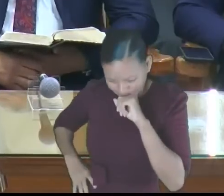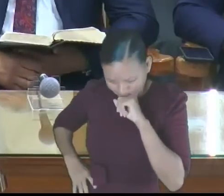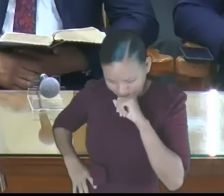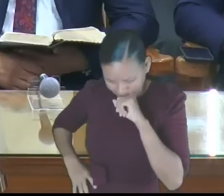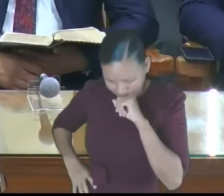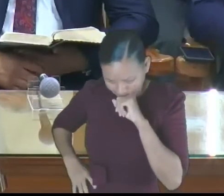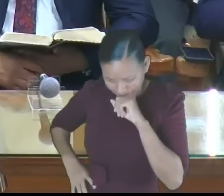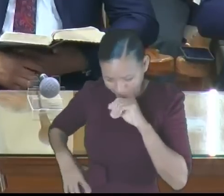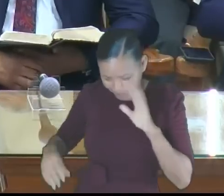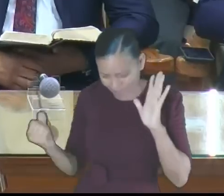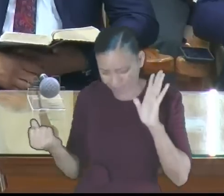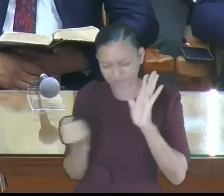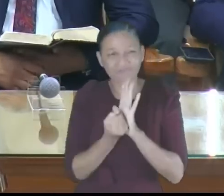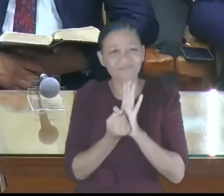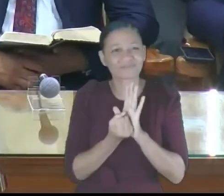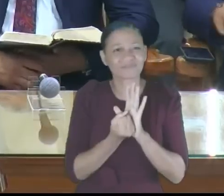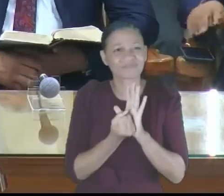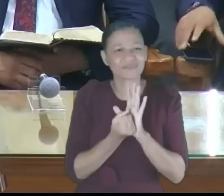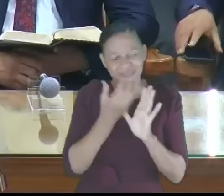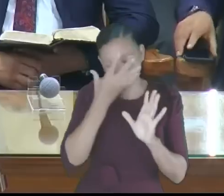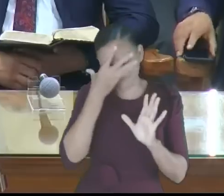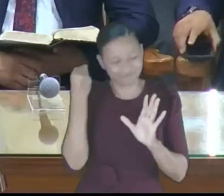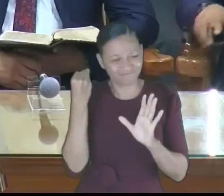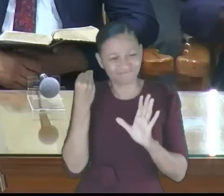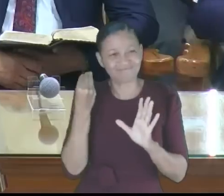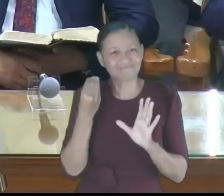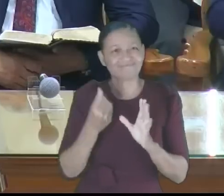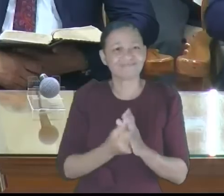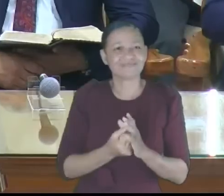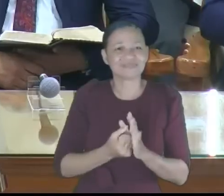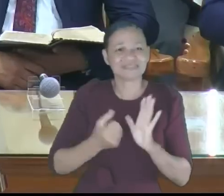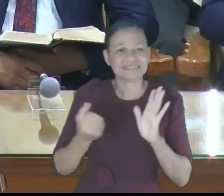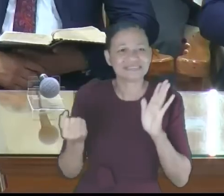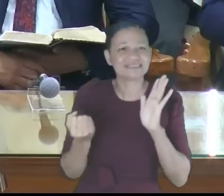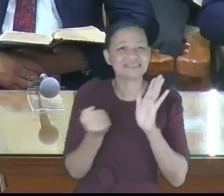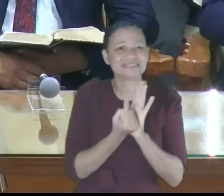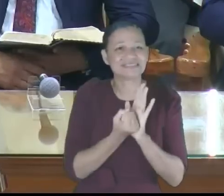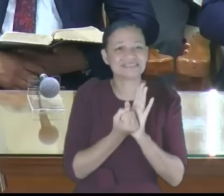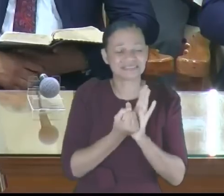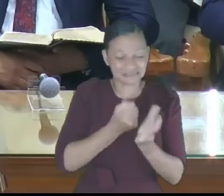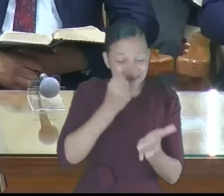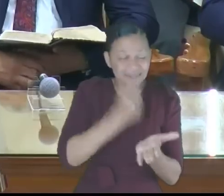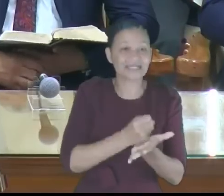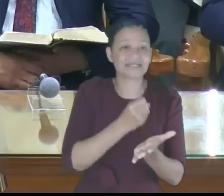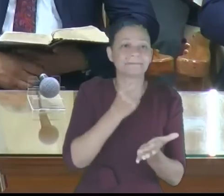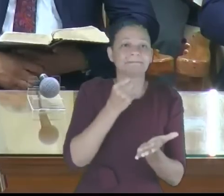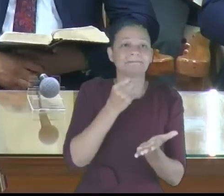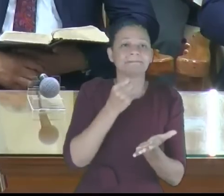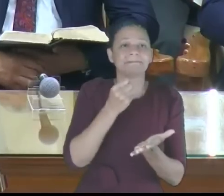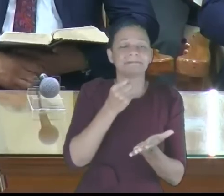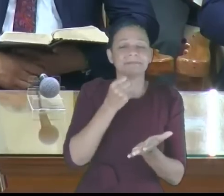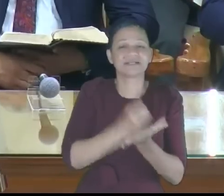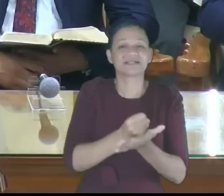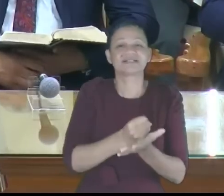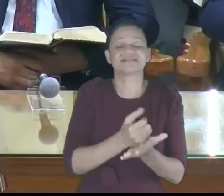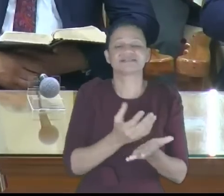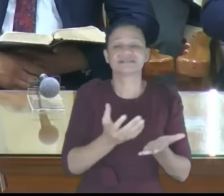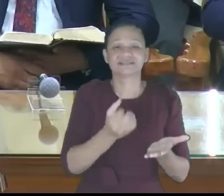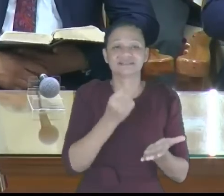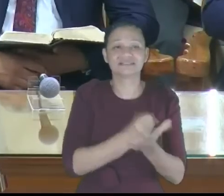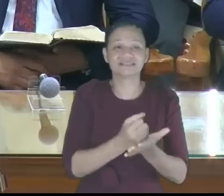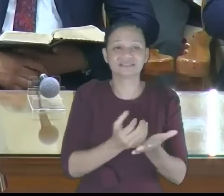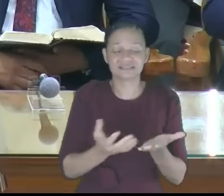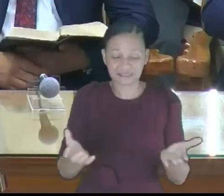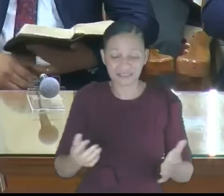Que marca, é uma coisa que marca, mas me fugiu da mente. É o selo que estava, o carimbo. Que estava o carimbo. E